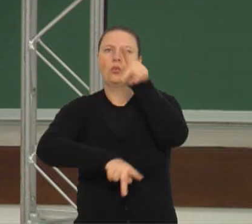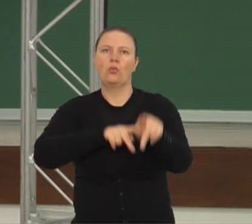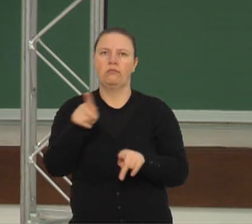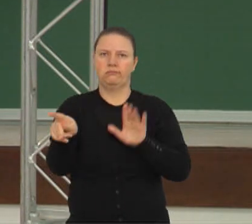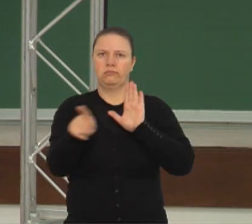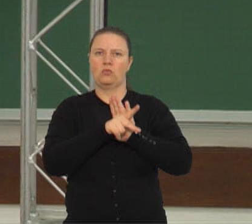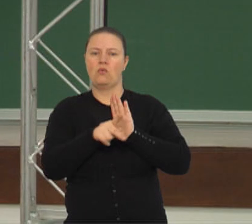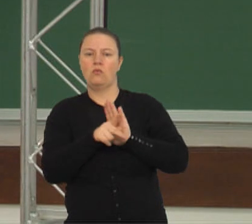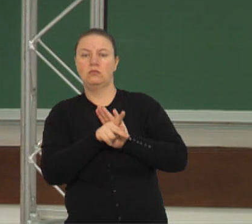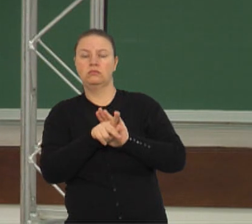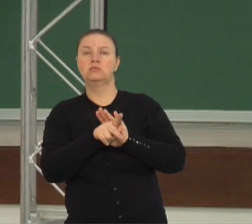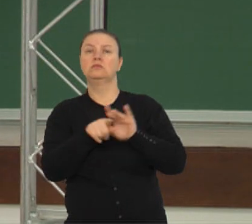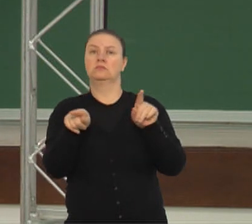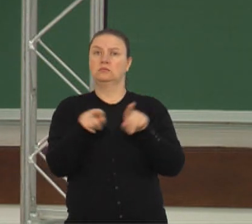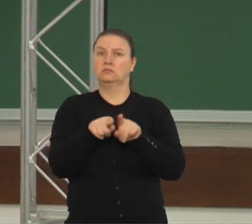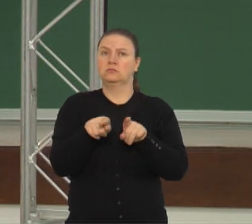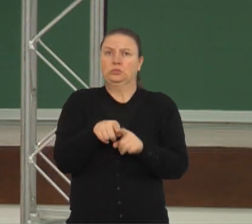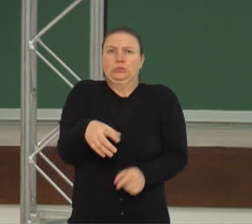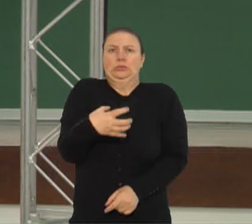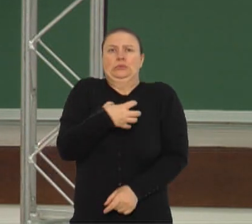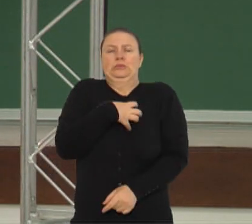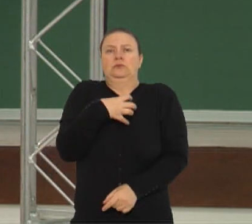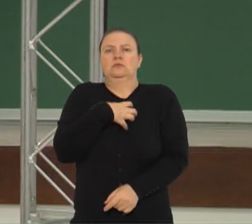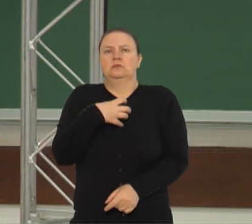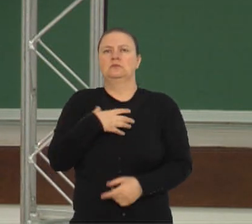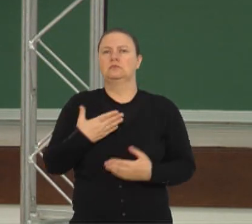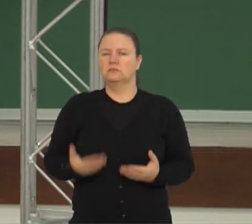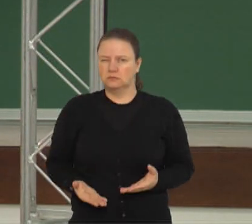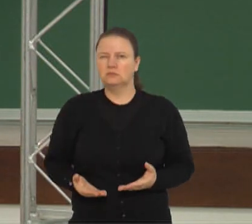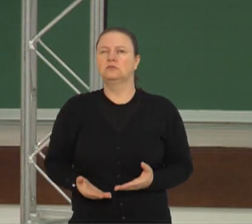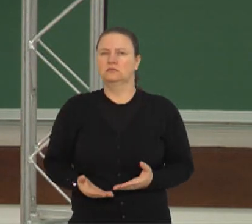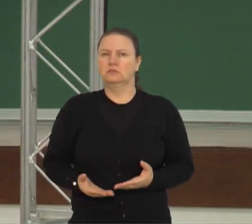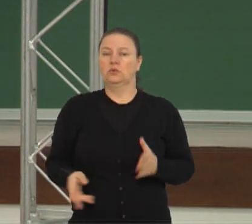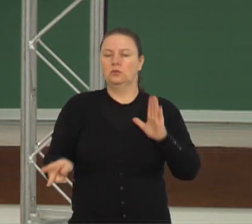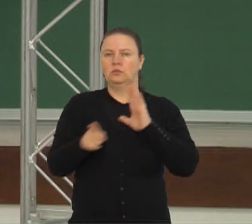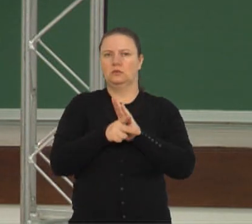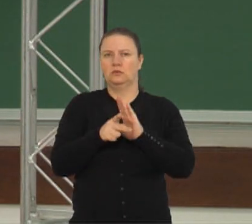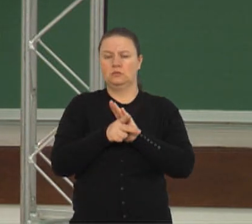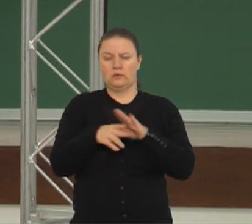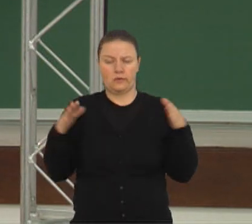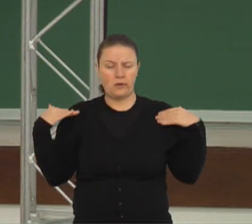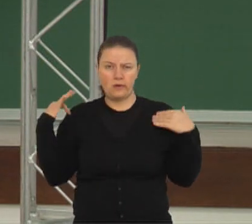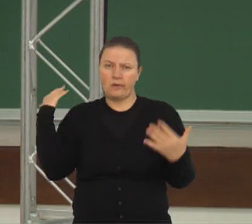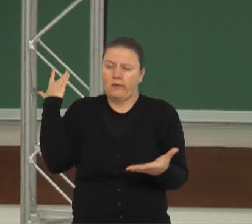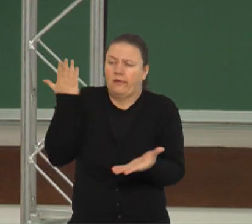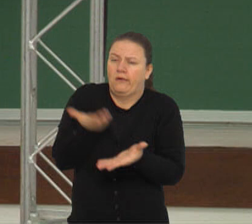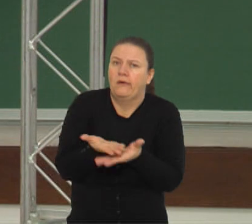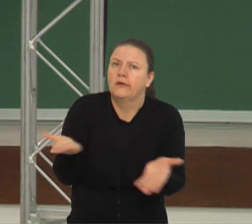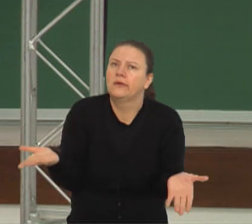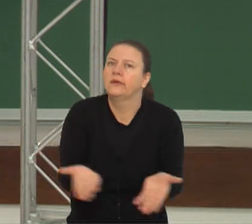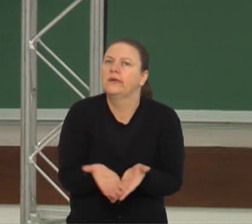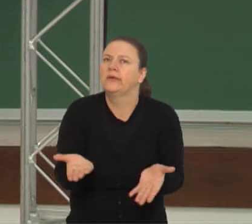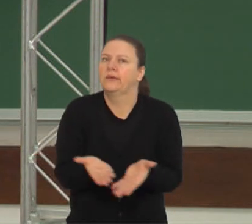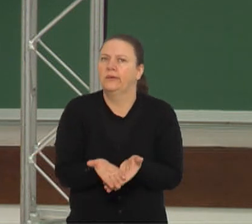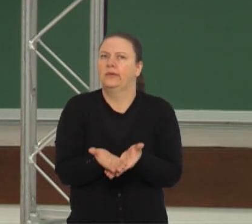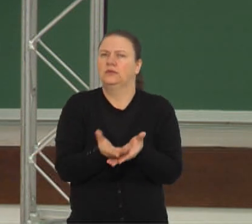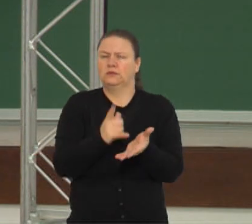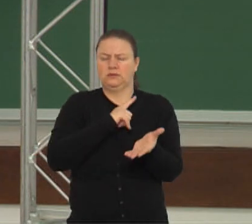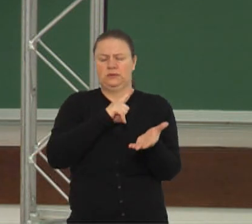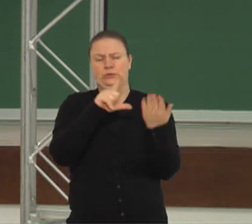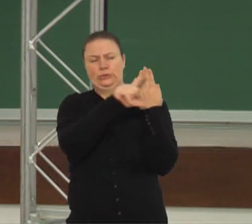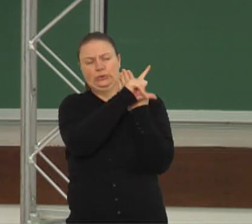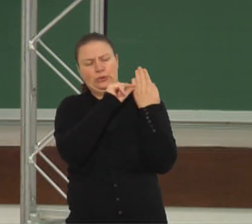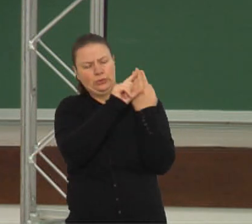com o seu público, foi muito utilizado nessa época e na modernidade também temos muitos autores que usam